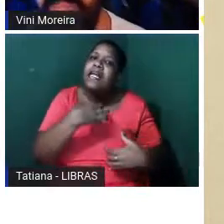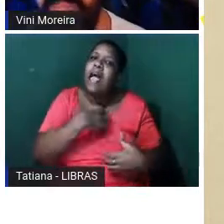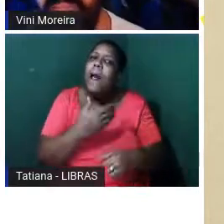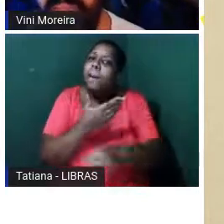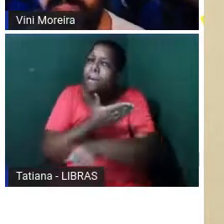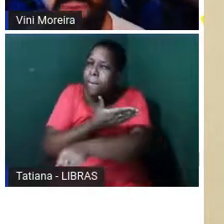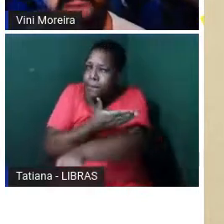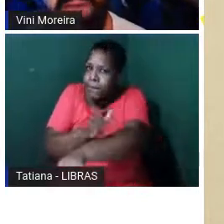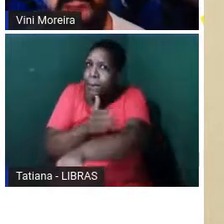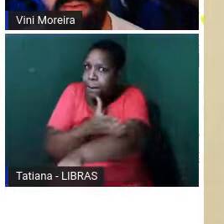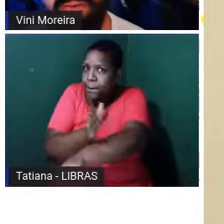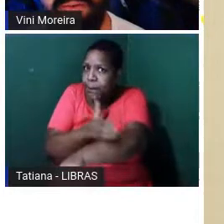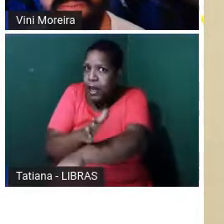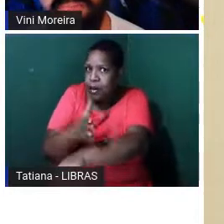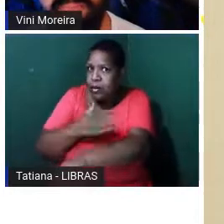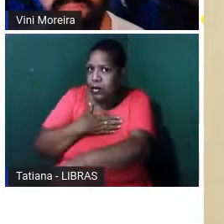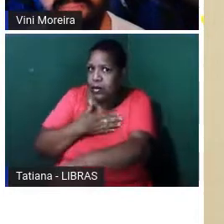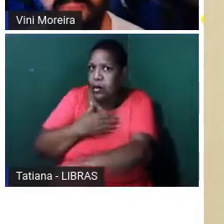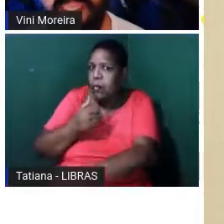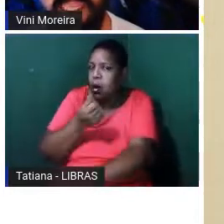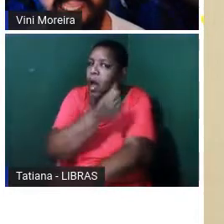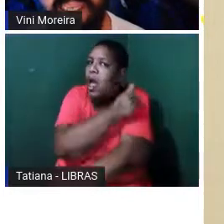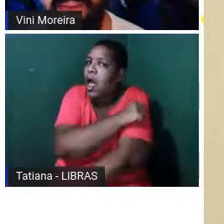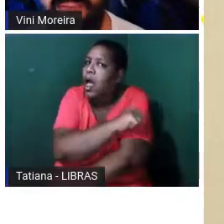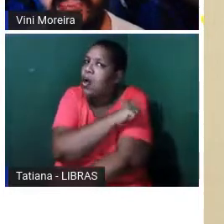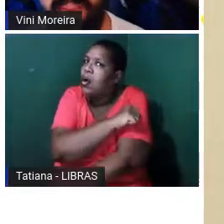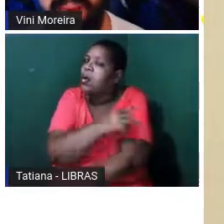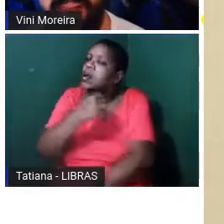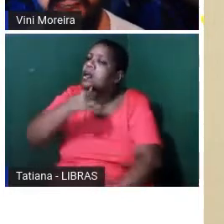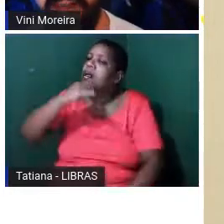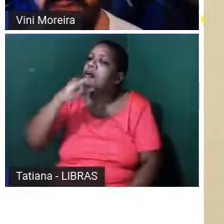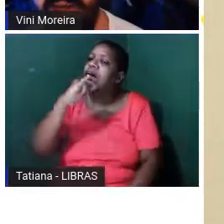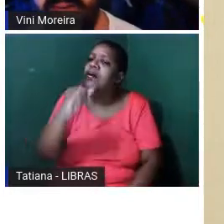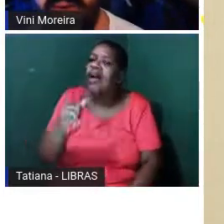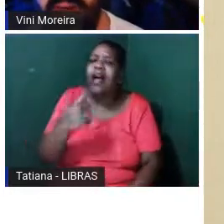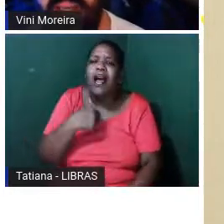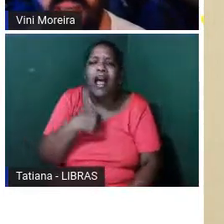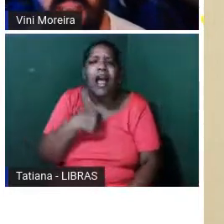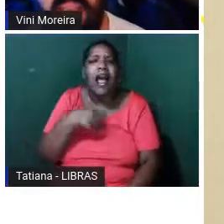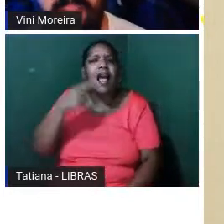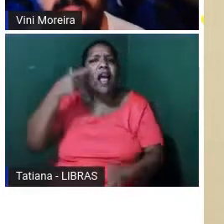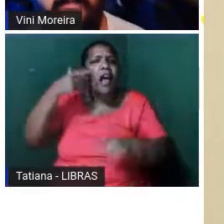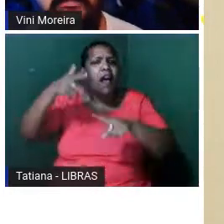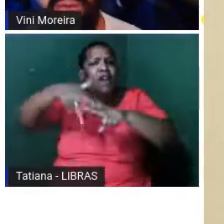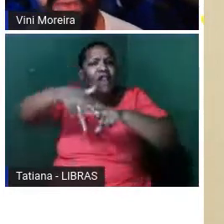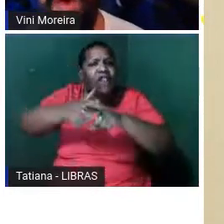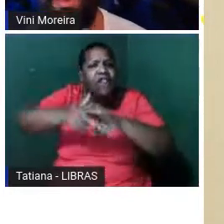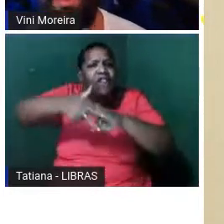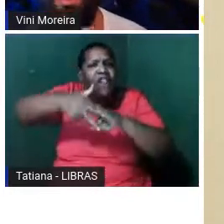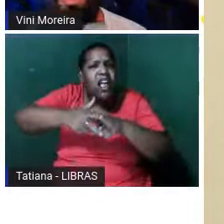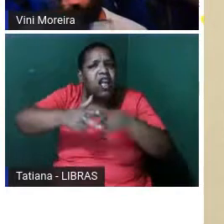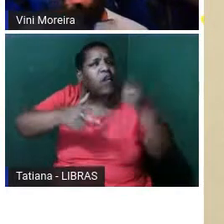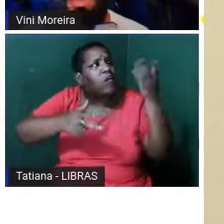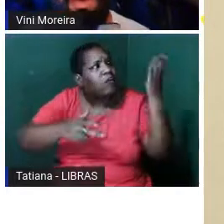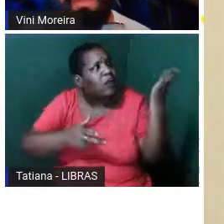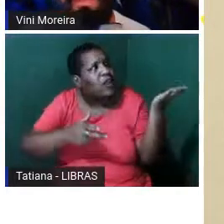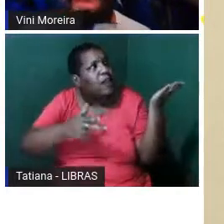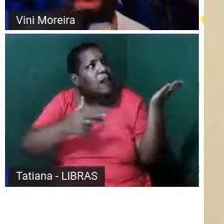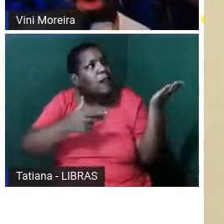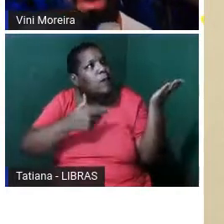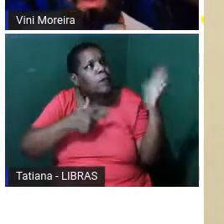prática para os meus alunos que ferramenta na edição é muito